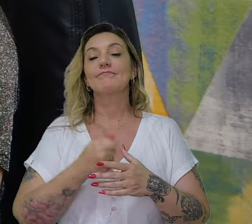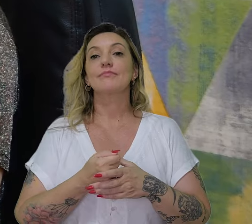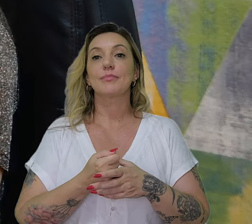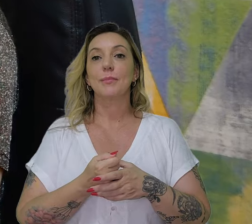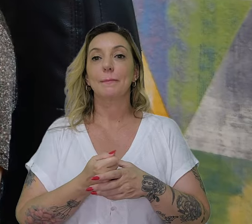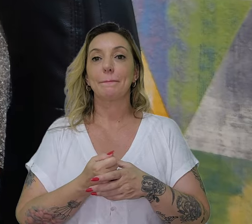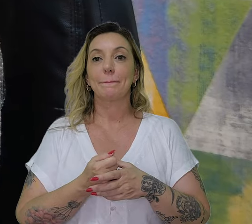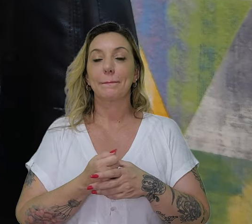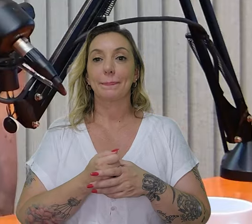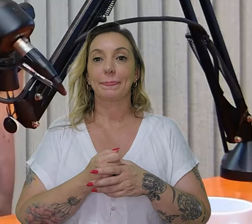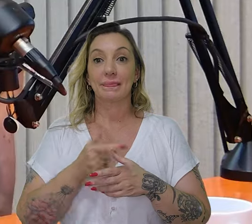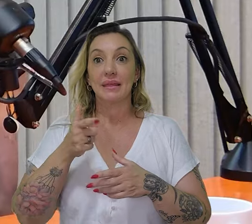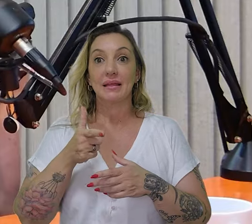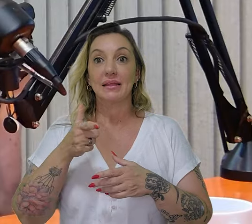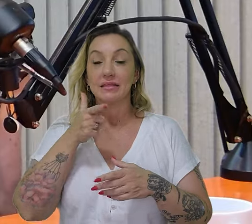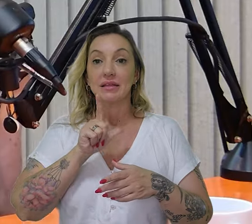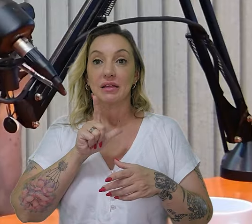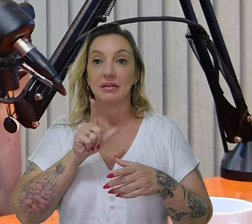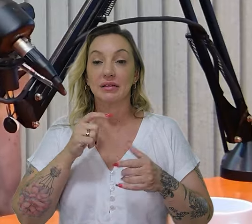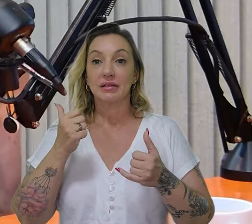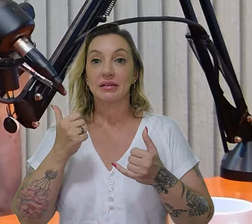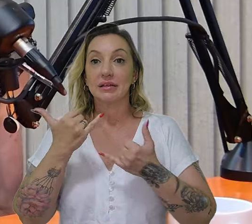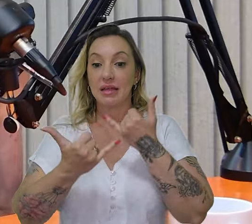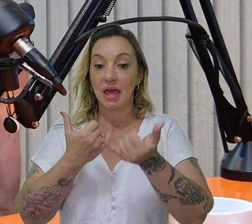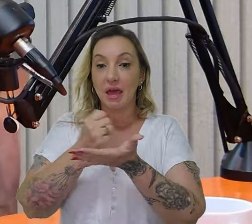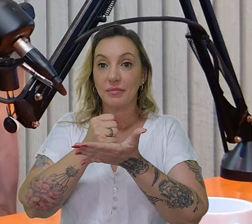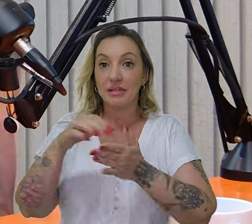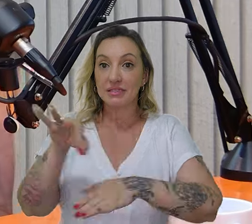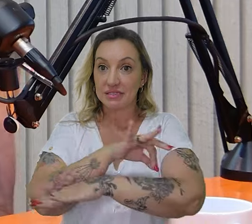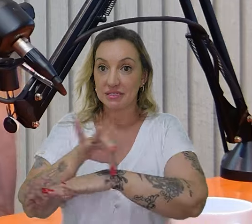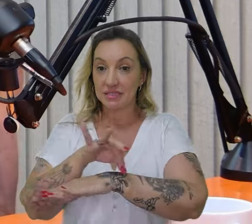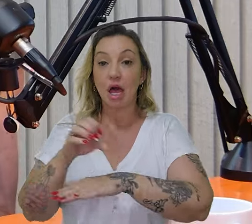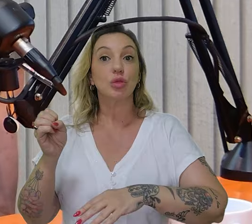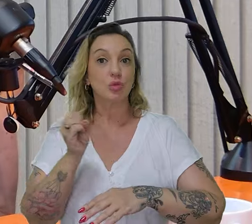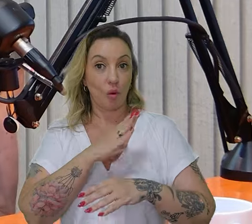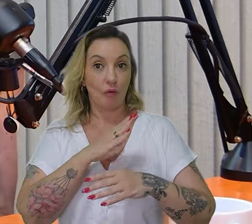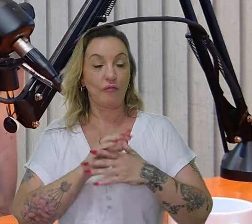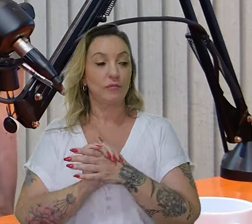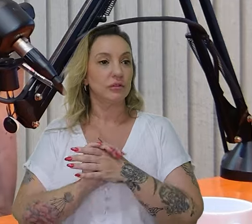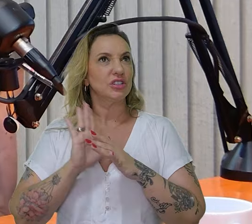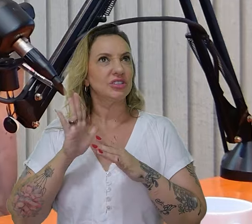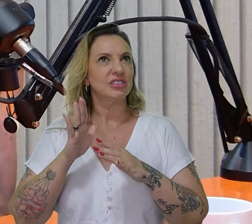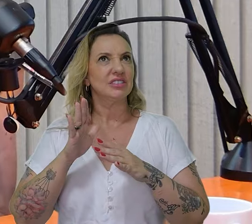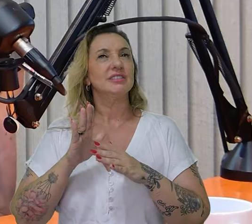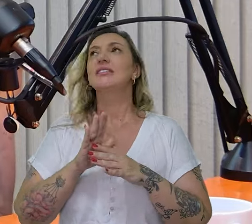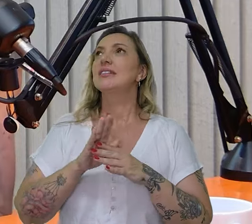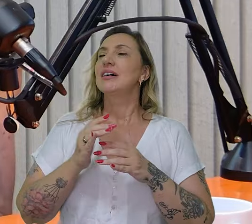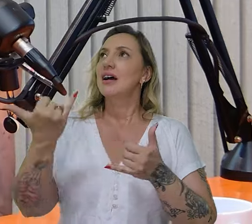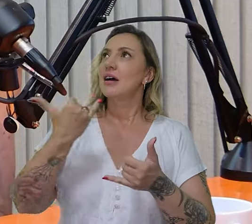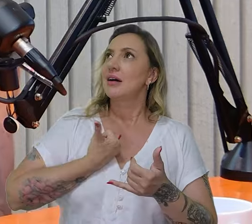tem o Então ela ganhou um pedaço de game design isso é super novo isso tá a gente foi a gente